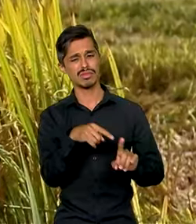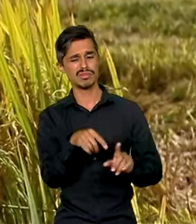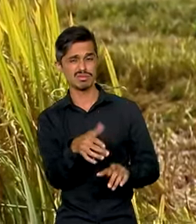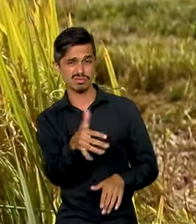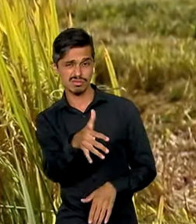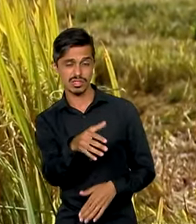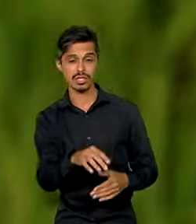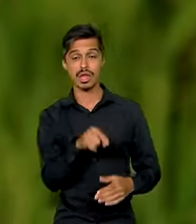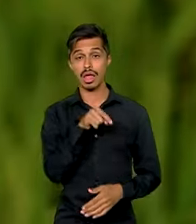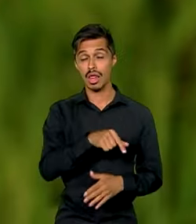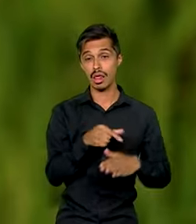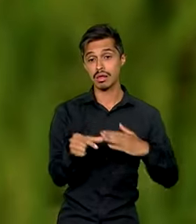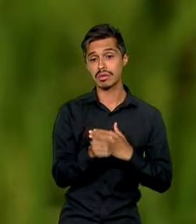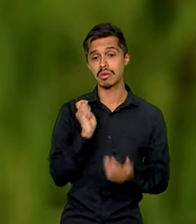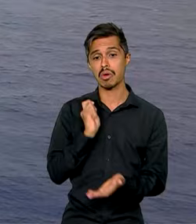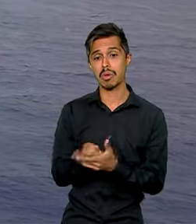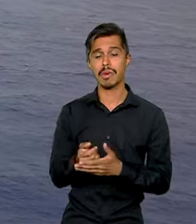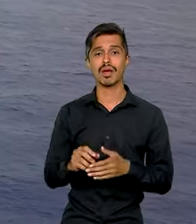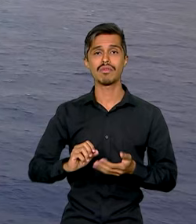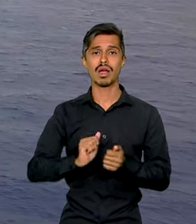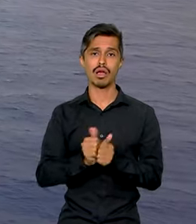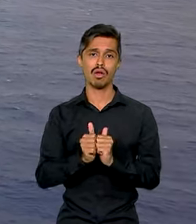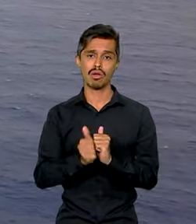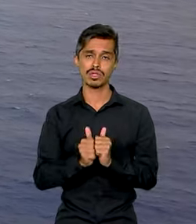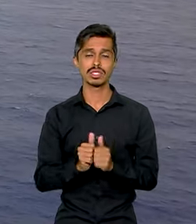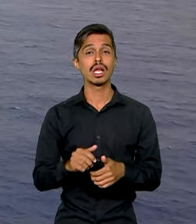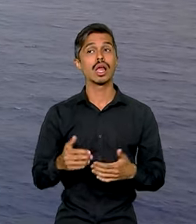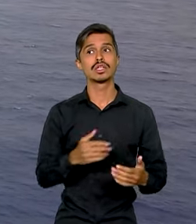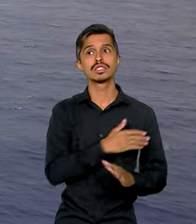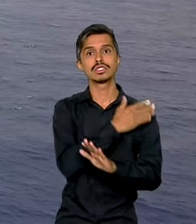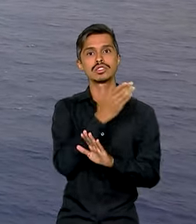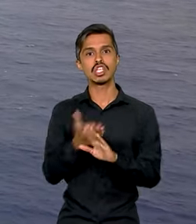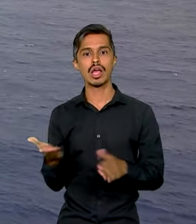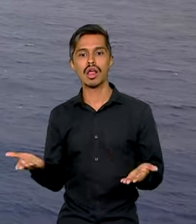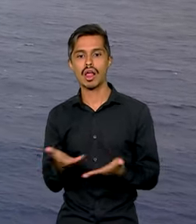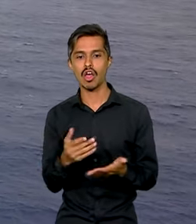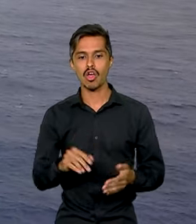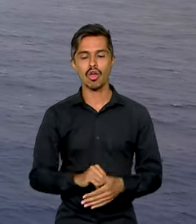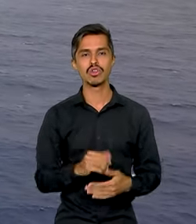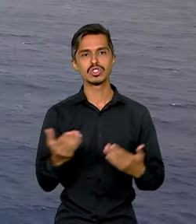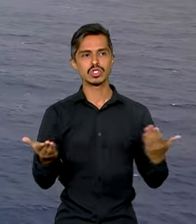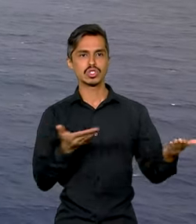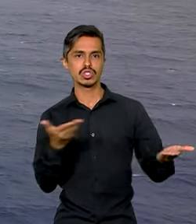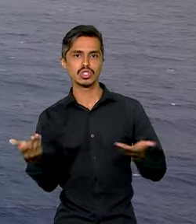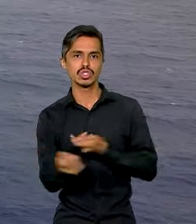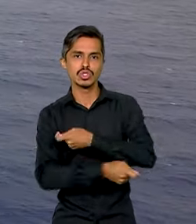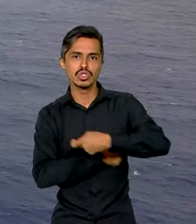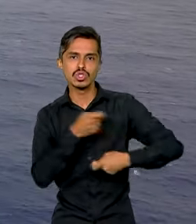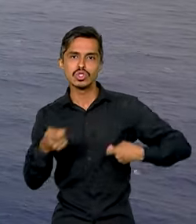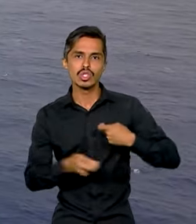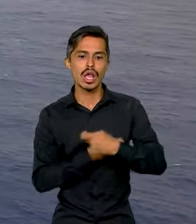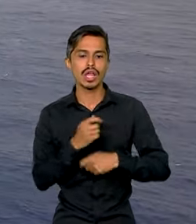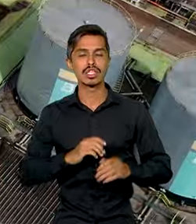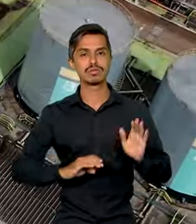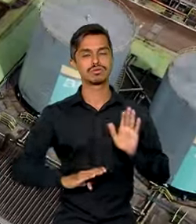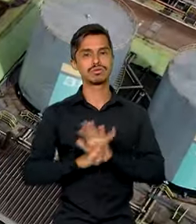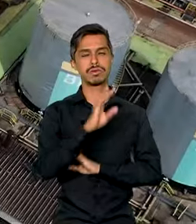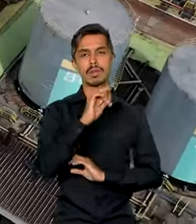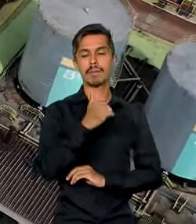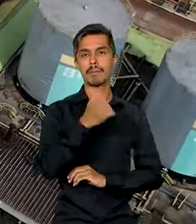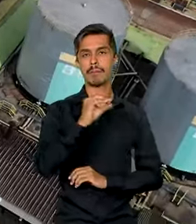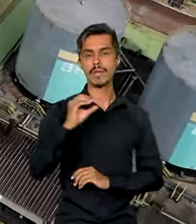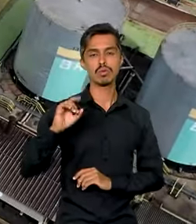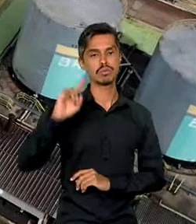Guiana basicamente exportava arroz. De lá para cá, o comércio bilateral entre os dois países cresceu 1000%.